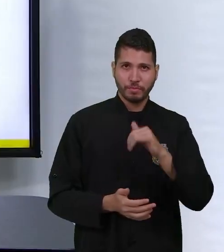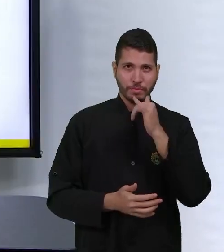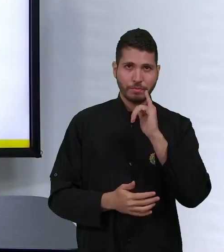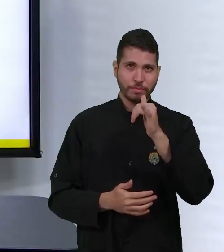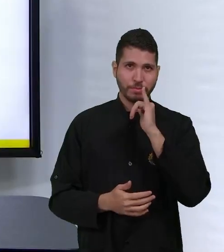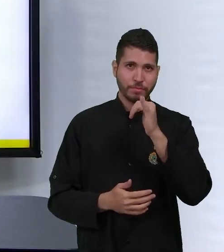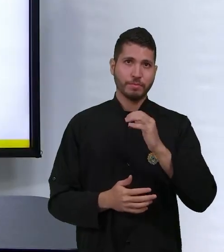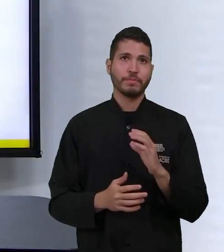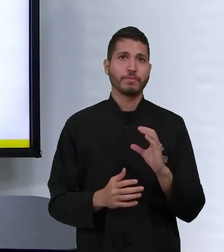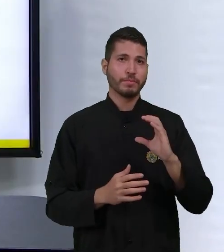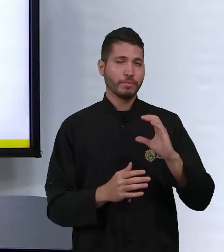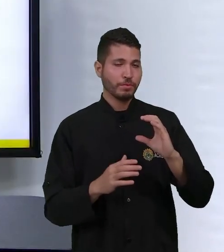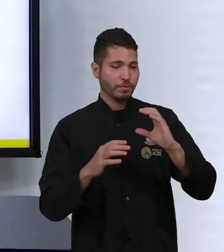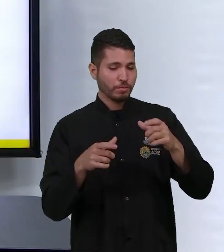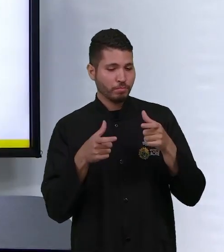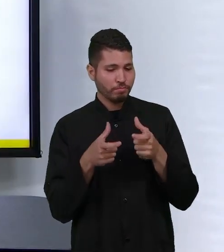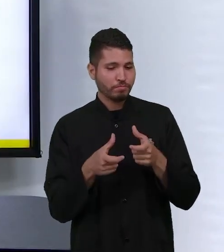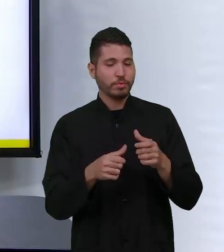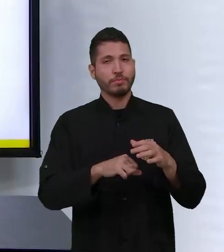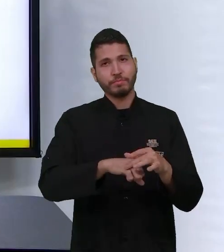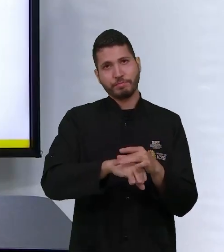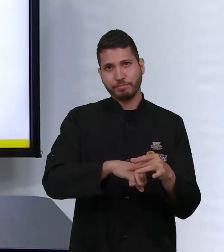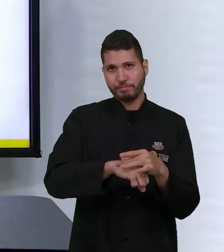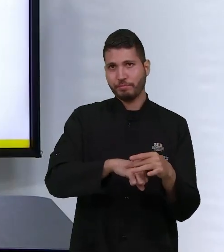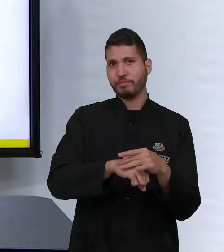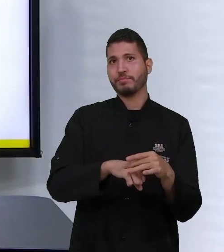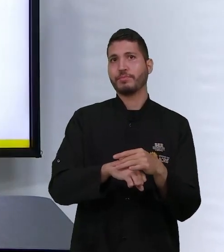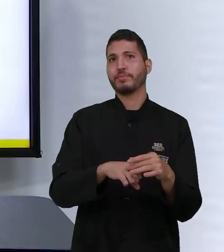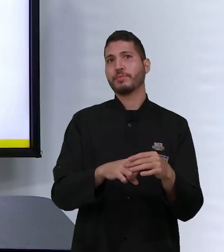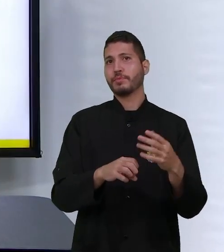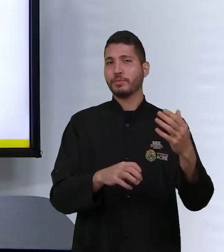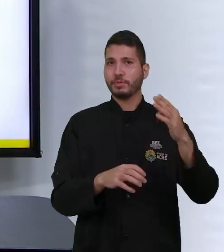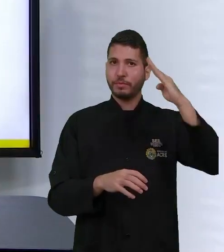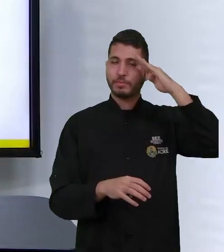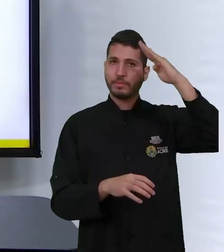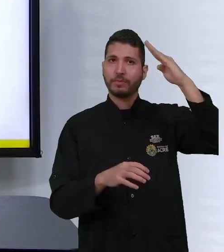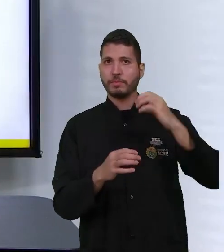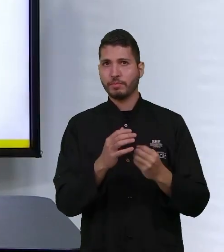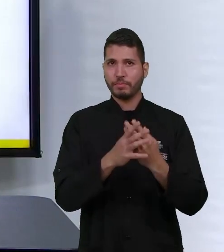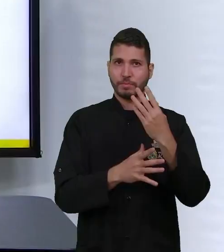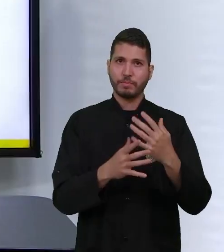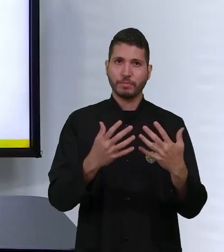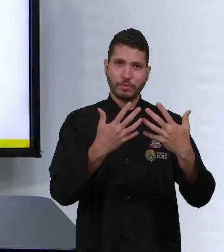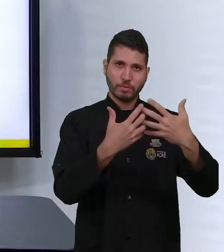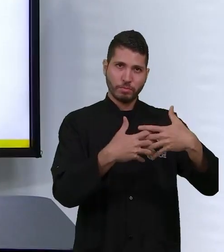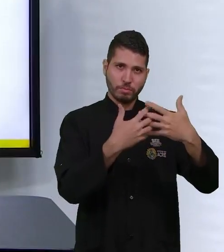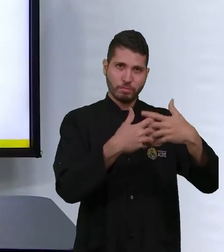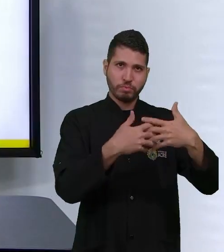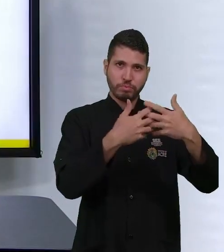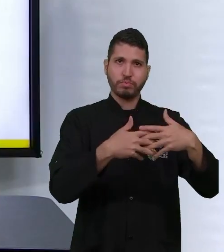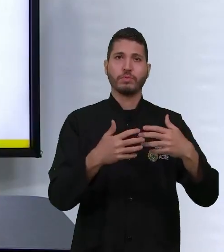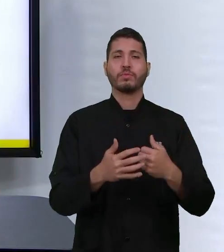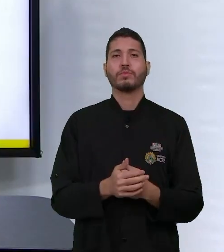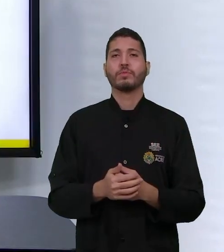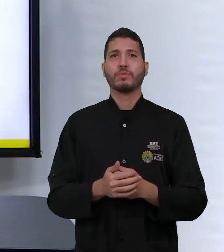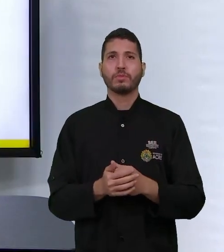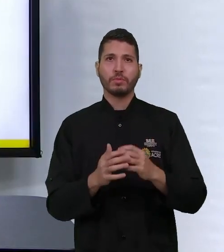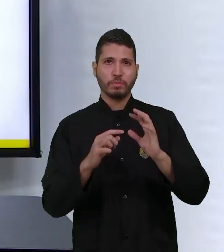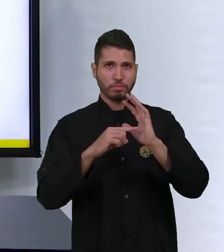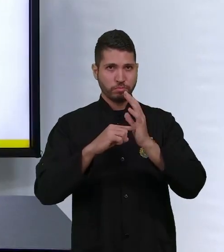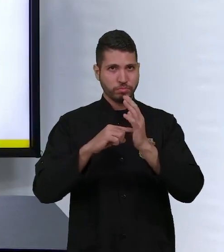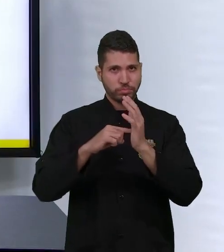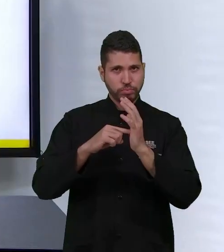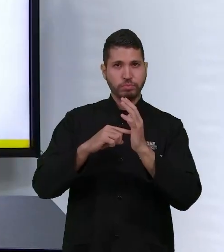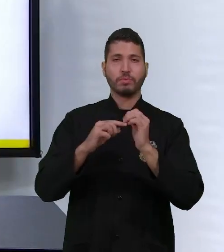o carvão mineral. As 3 principais invenções, a máquina de tecer, o motor de fiar e a